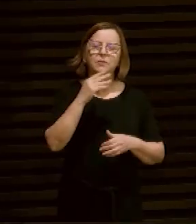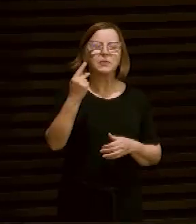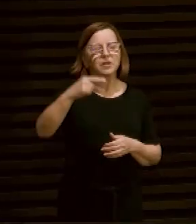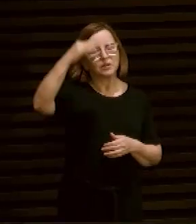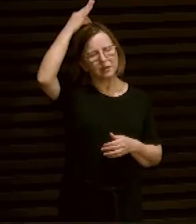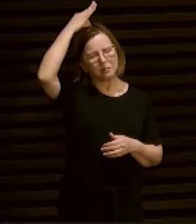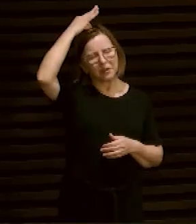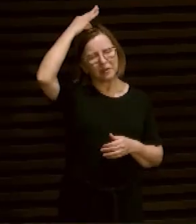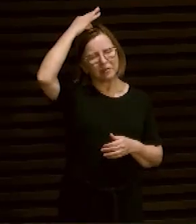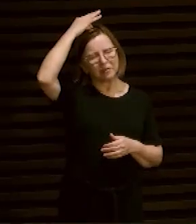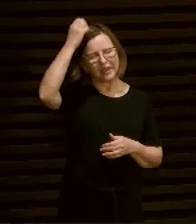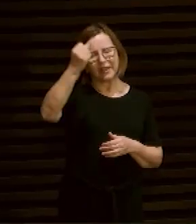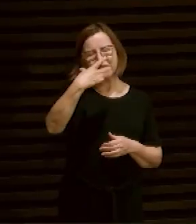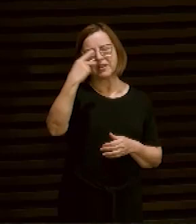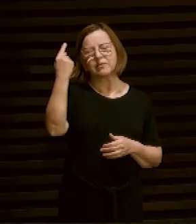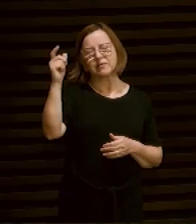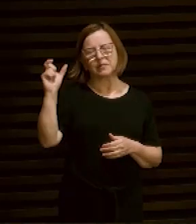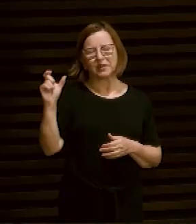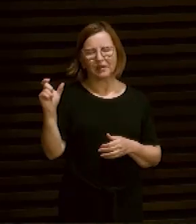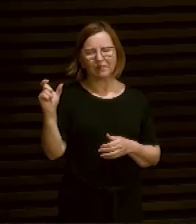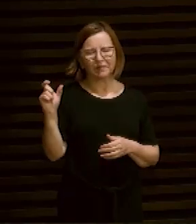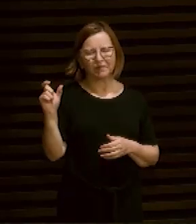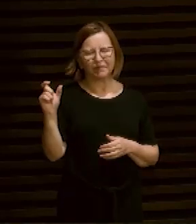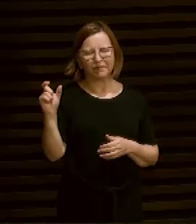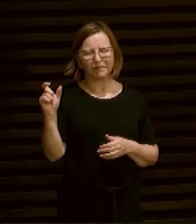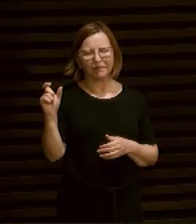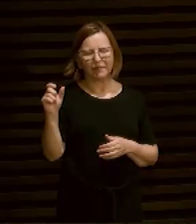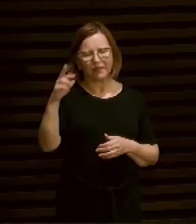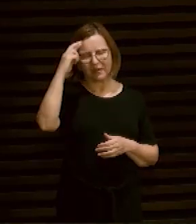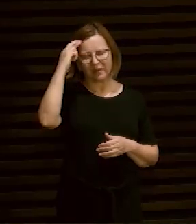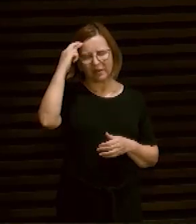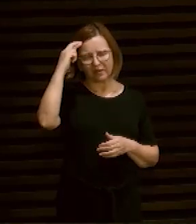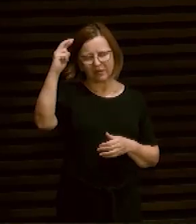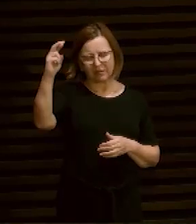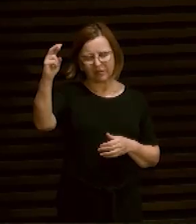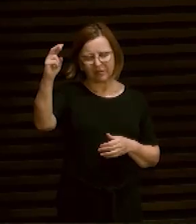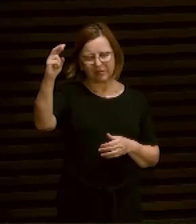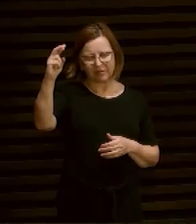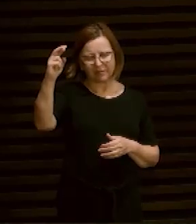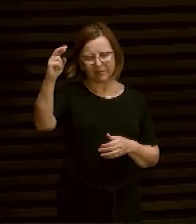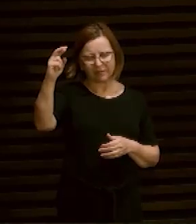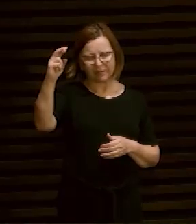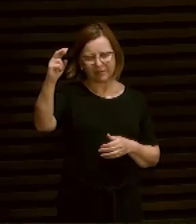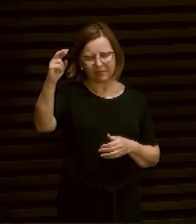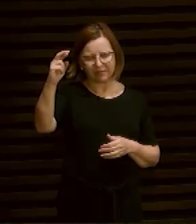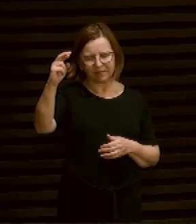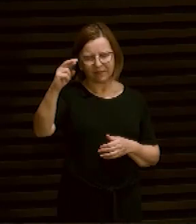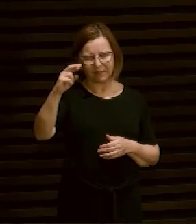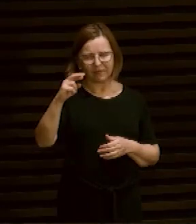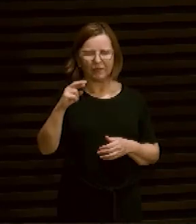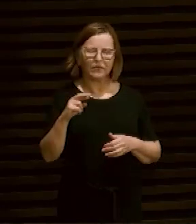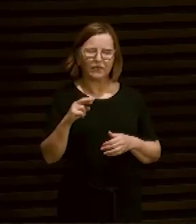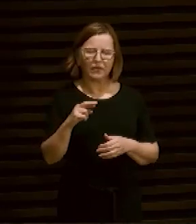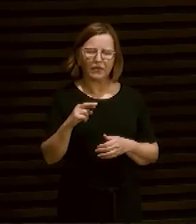Espírito fale conosco. Que o Senhor mobilize os nossos lábios e os